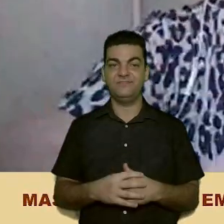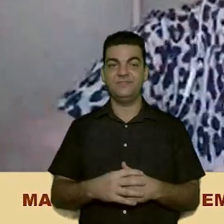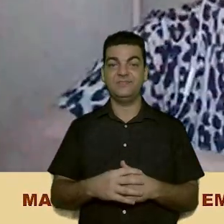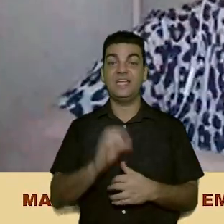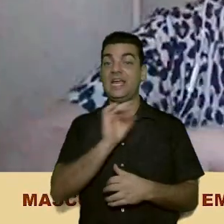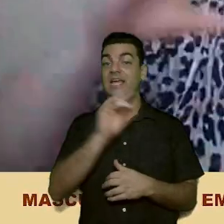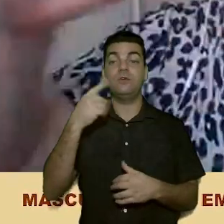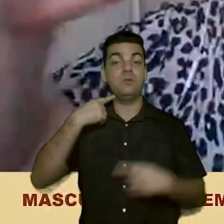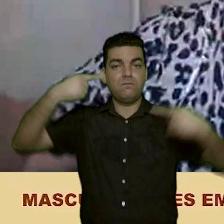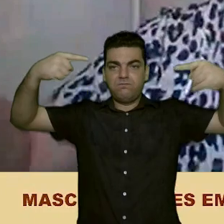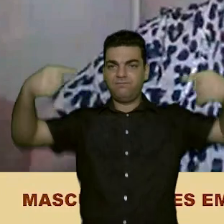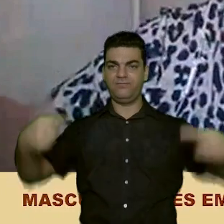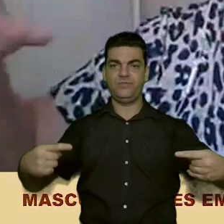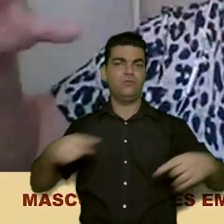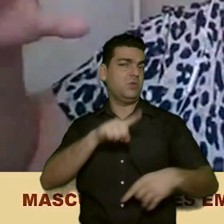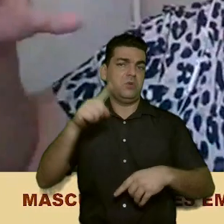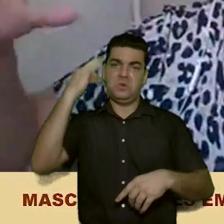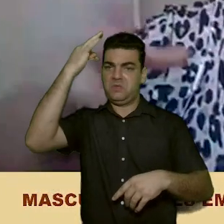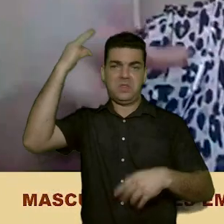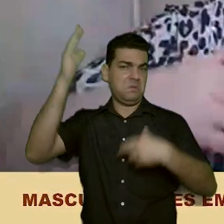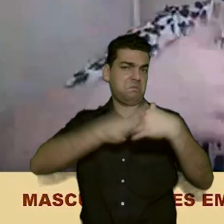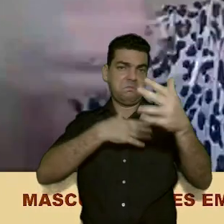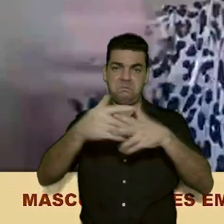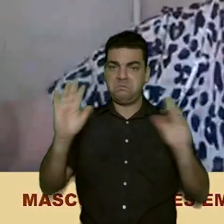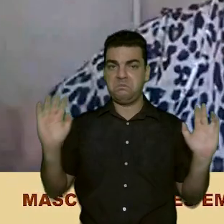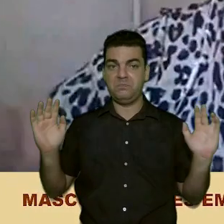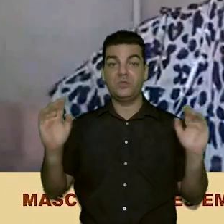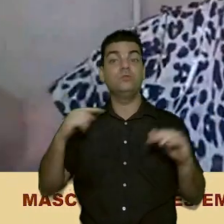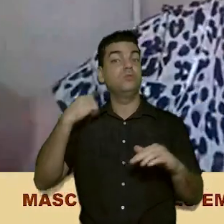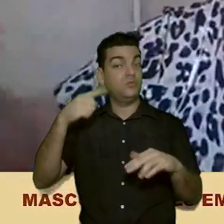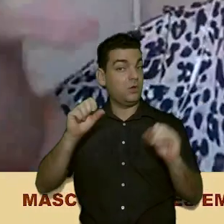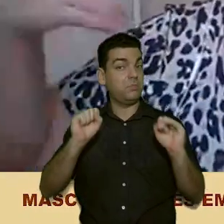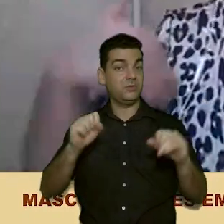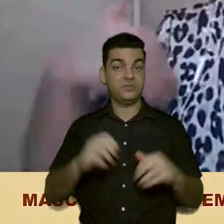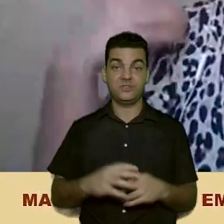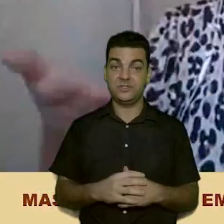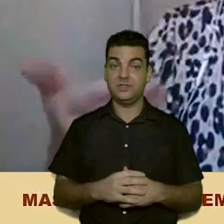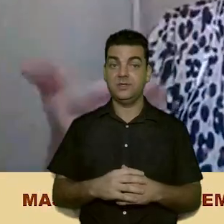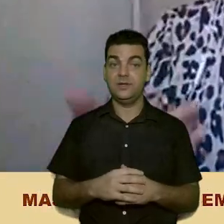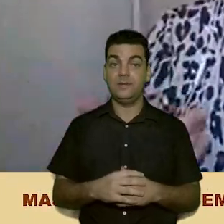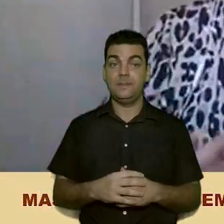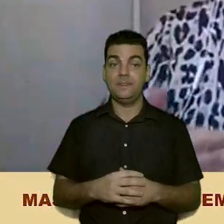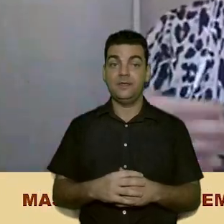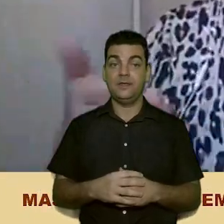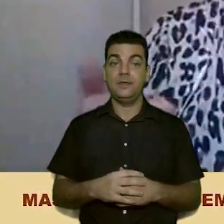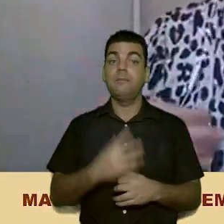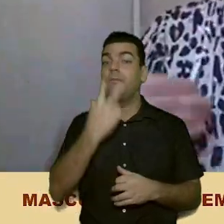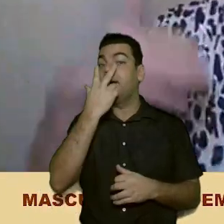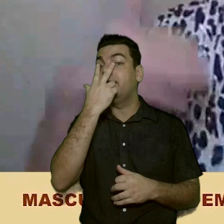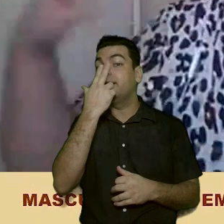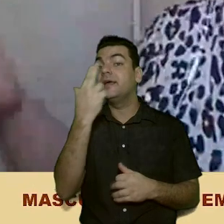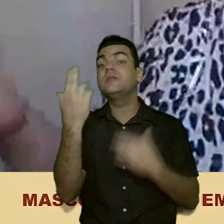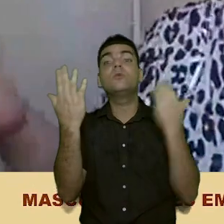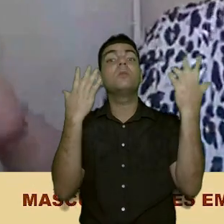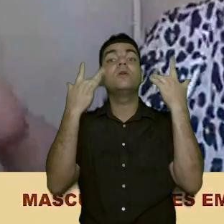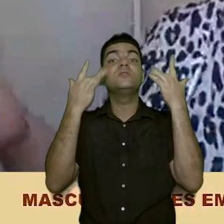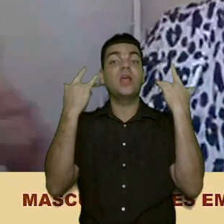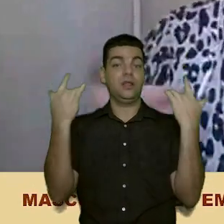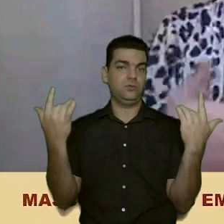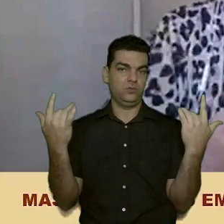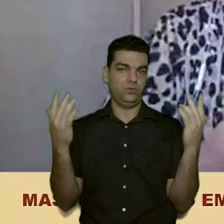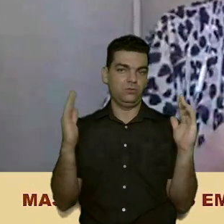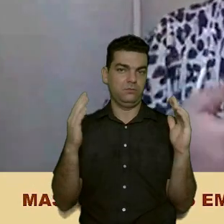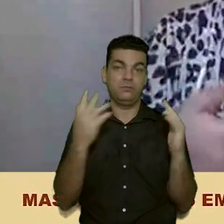do júri a ampla defesa, né? Ou seja, você pode usar teses jurídicas e